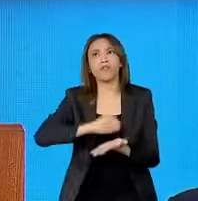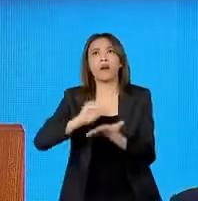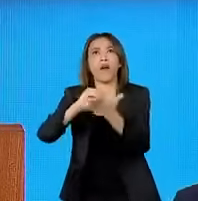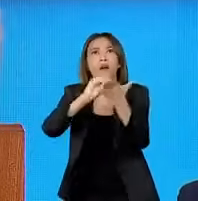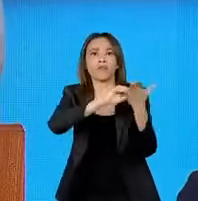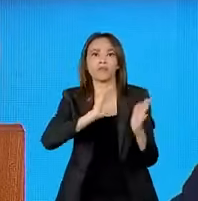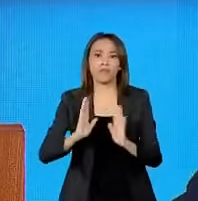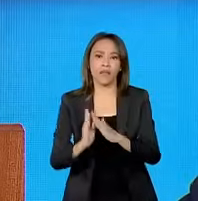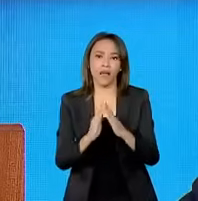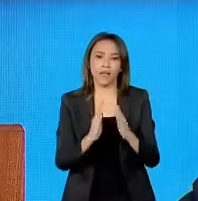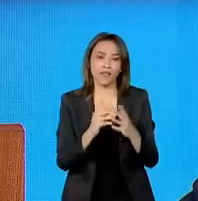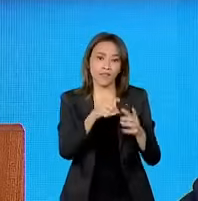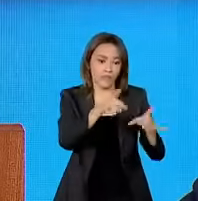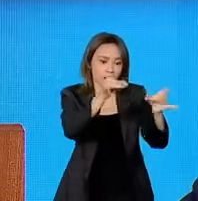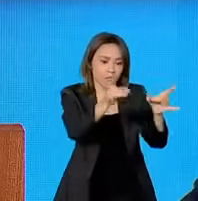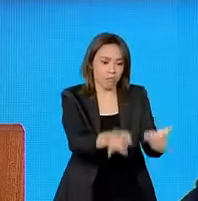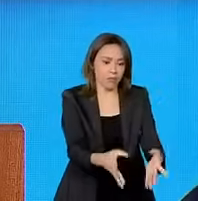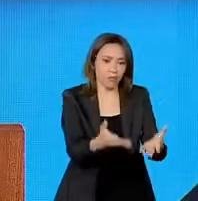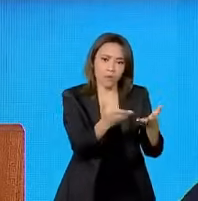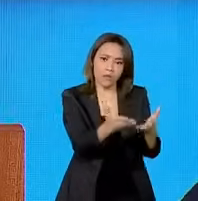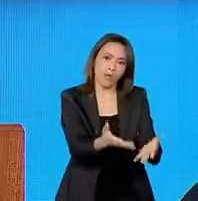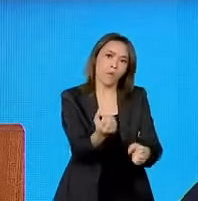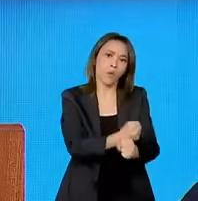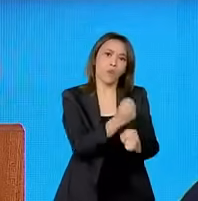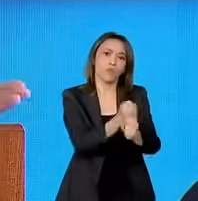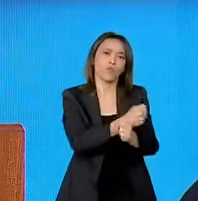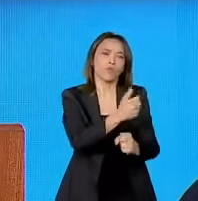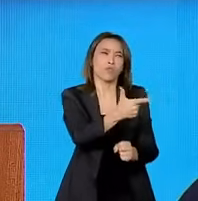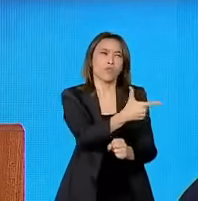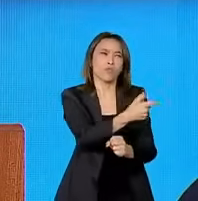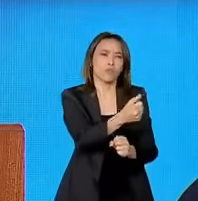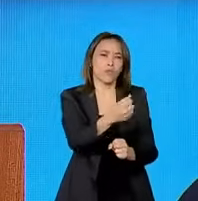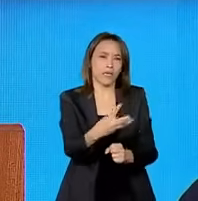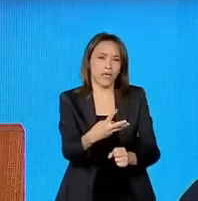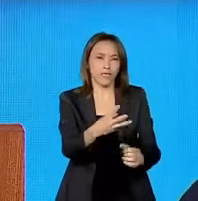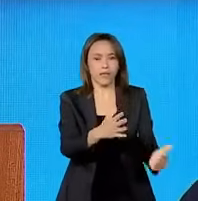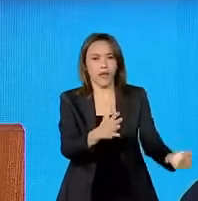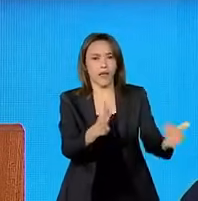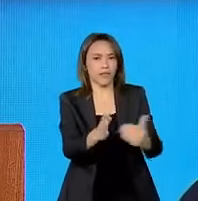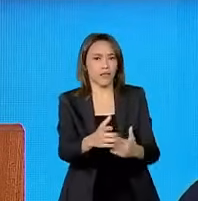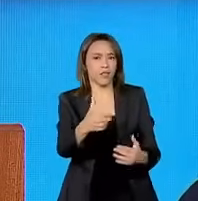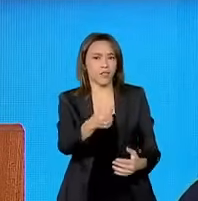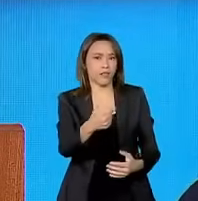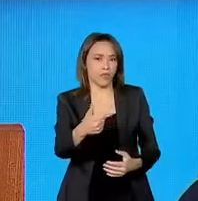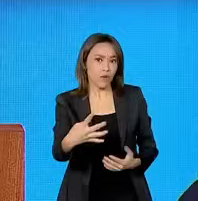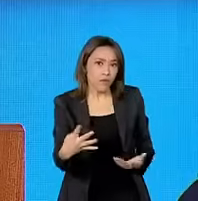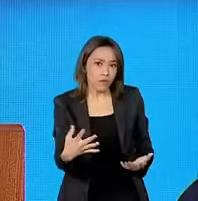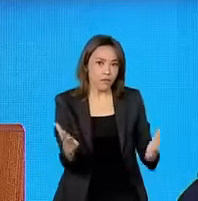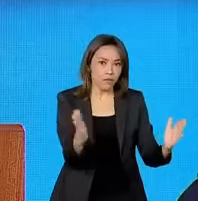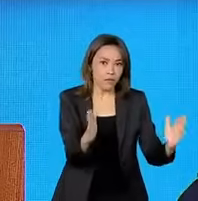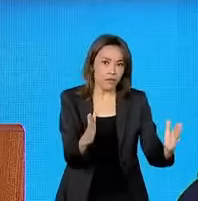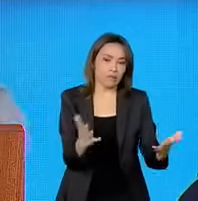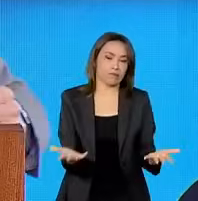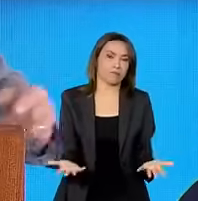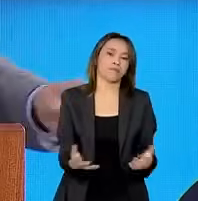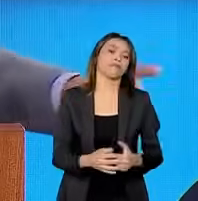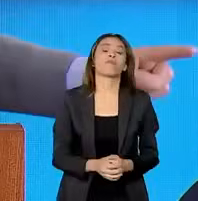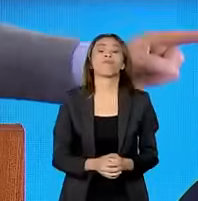habitacional, você deixar um conjunto paralisado de 2013 a 2024?